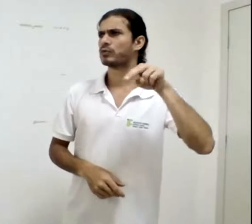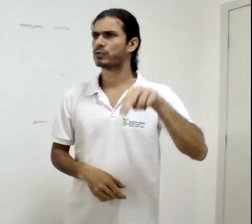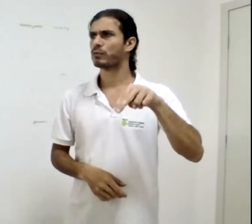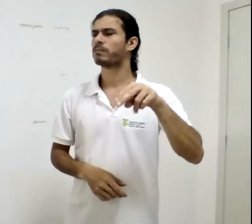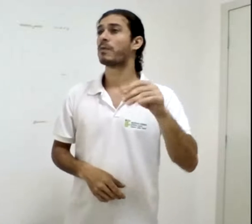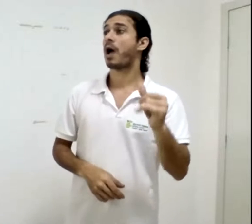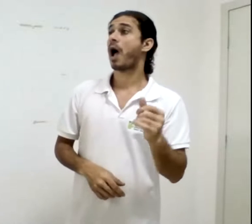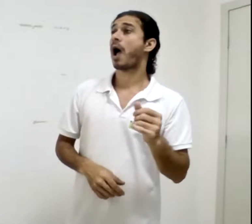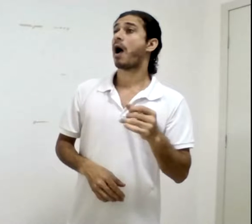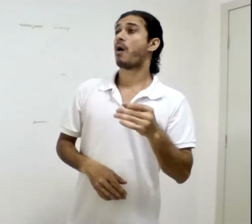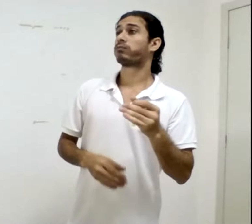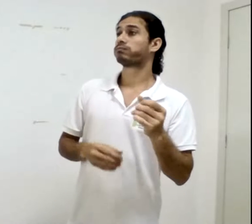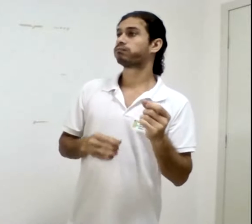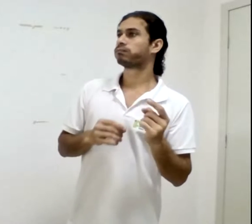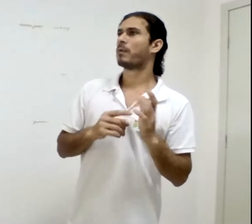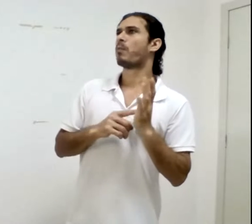sobre esse tema para nós.